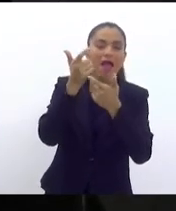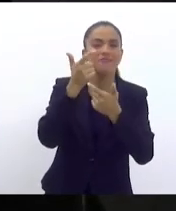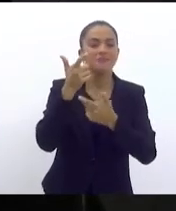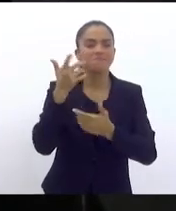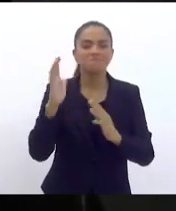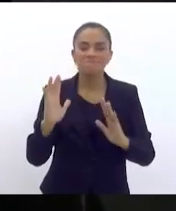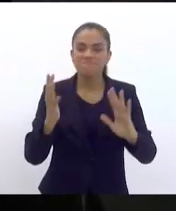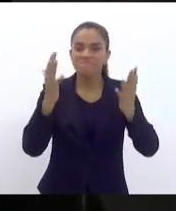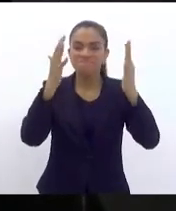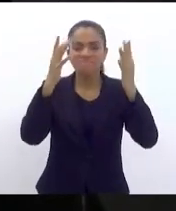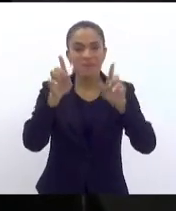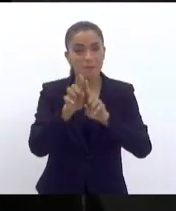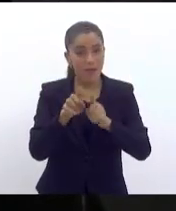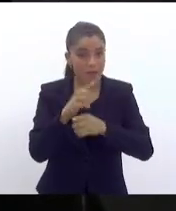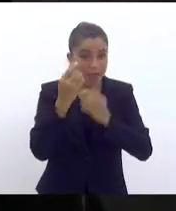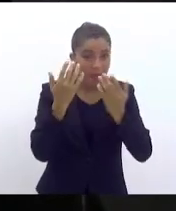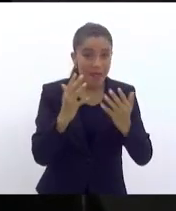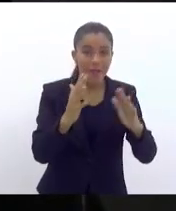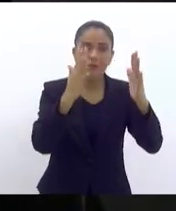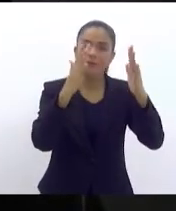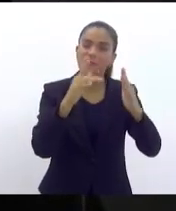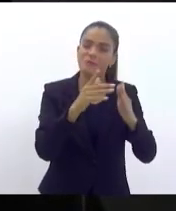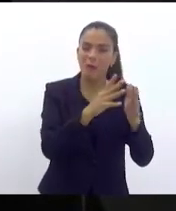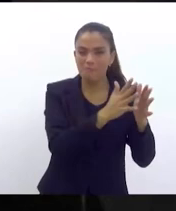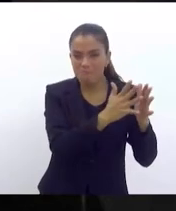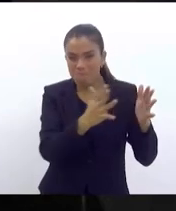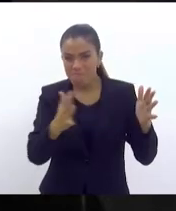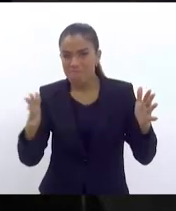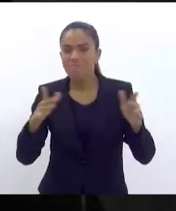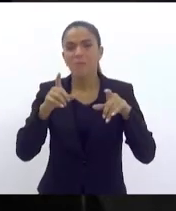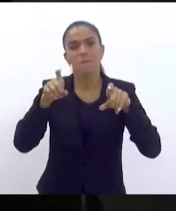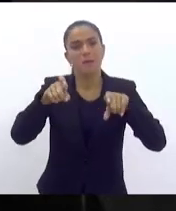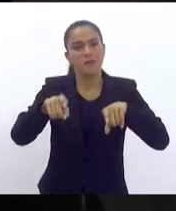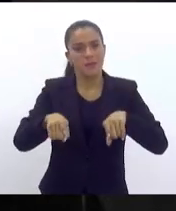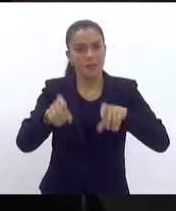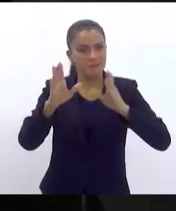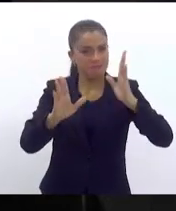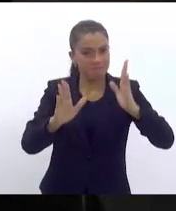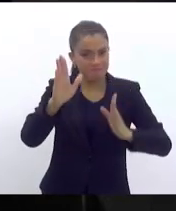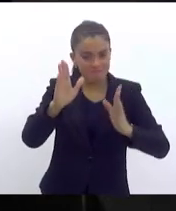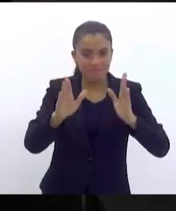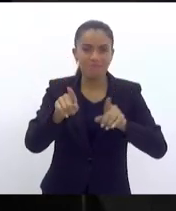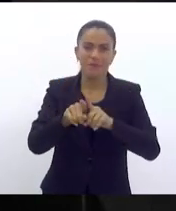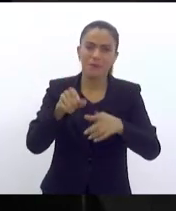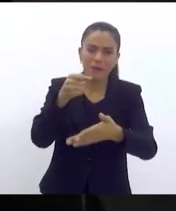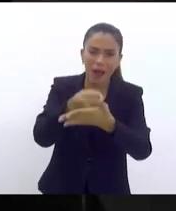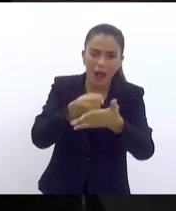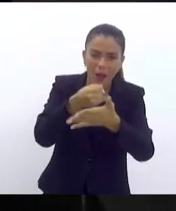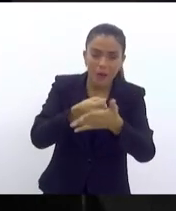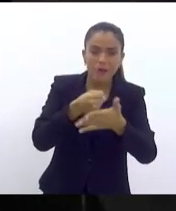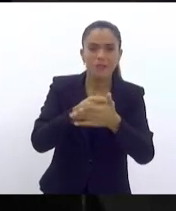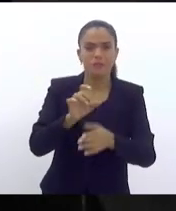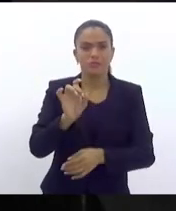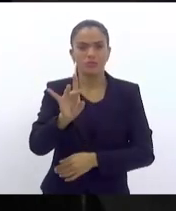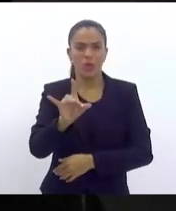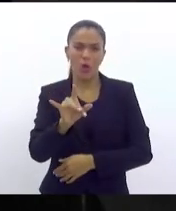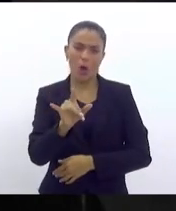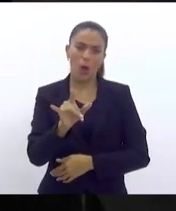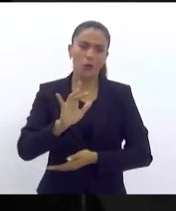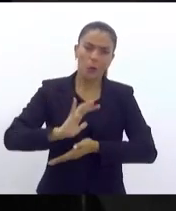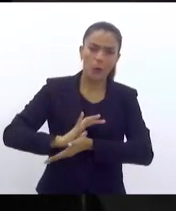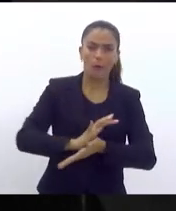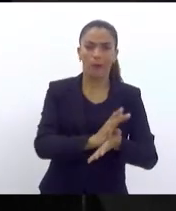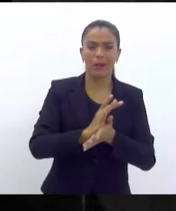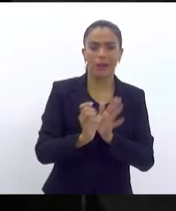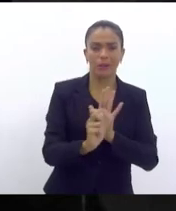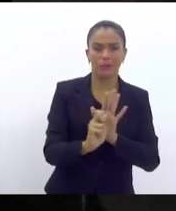trabalho que o senhor vem fazendo ao longo do seu mandato não só nesse mas no anterior também na luta não só do combate às drogas